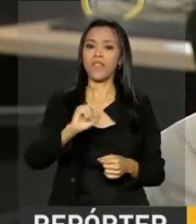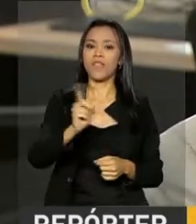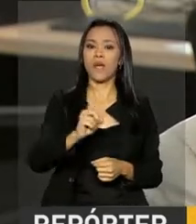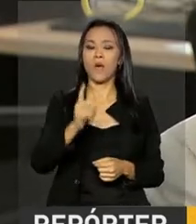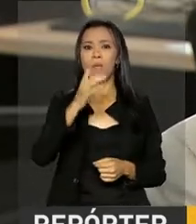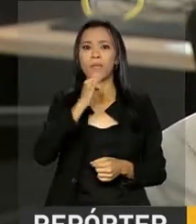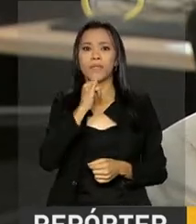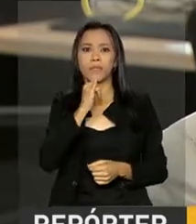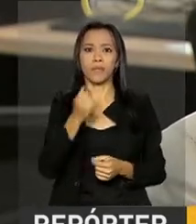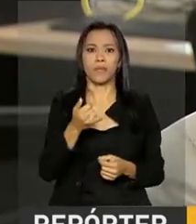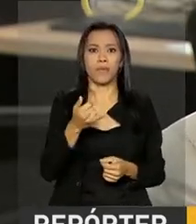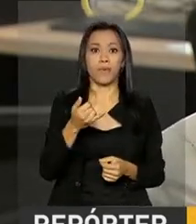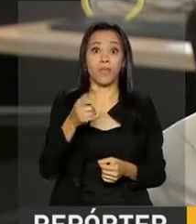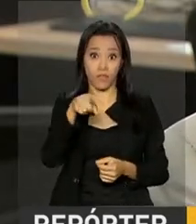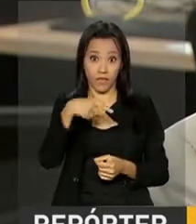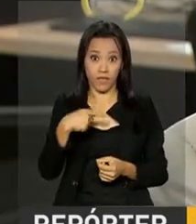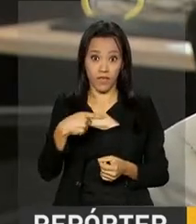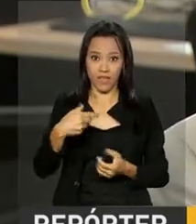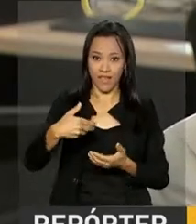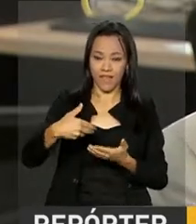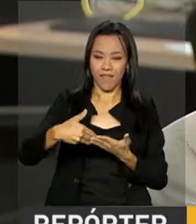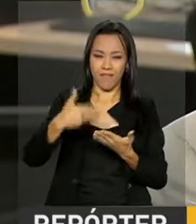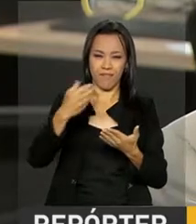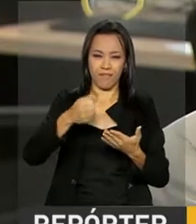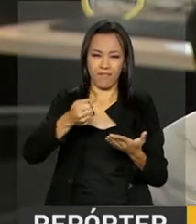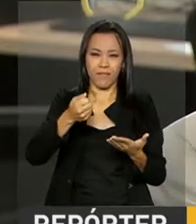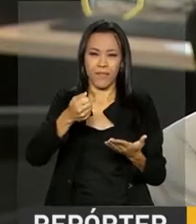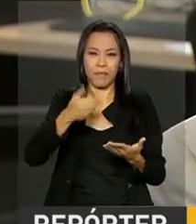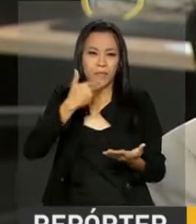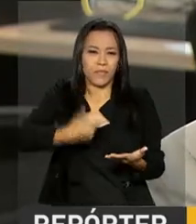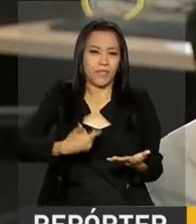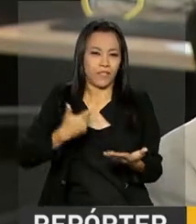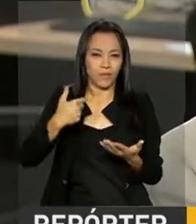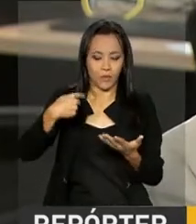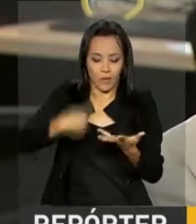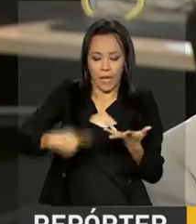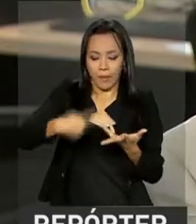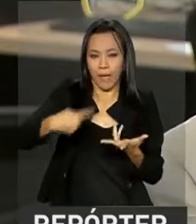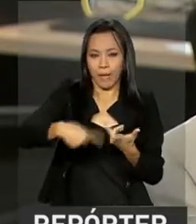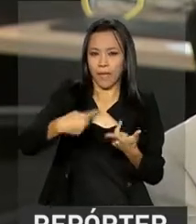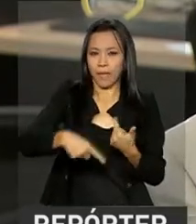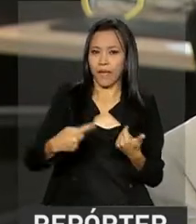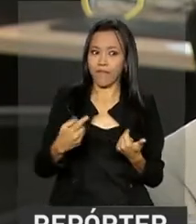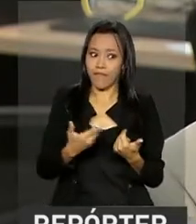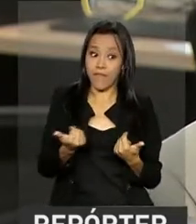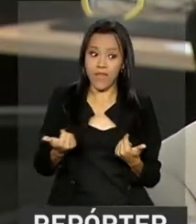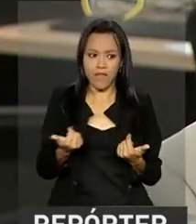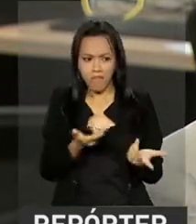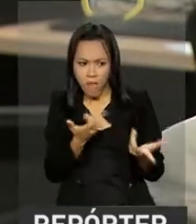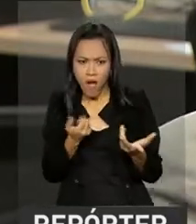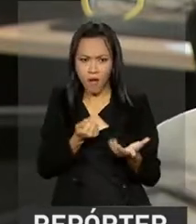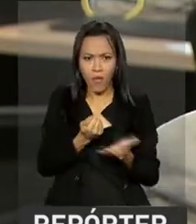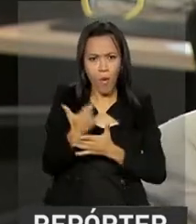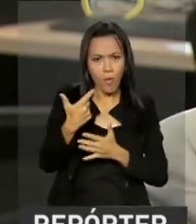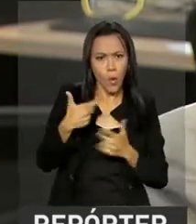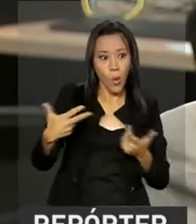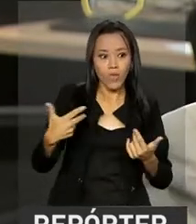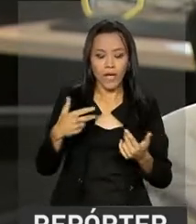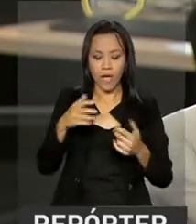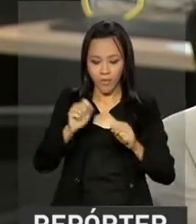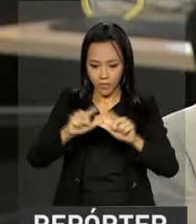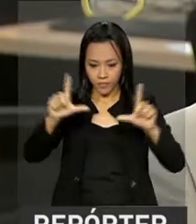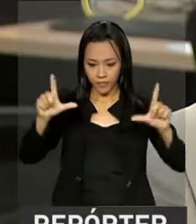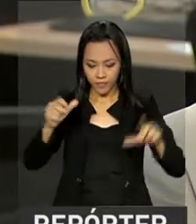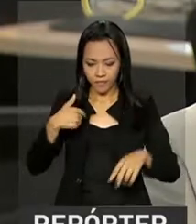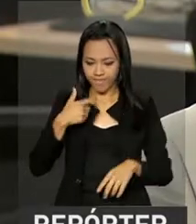tentadoras que você recebe pela internet essas ofertas de forma geral que induzem a clicar em alguma coisa